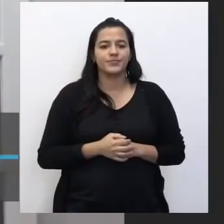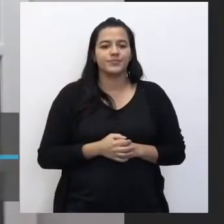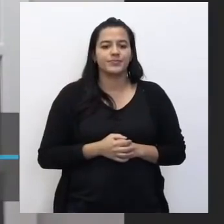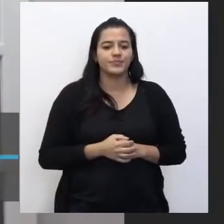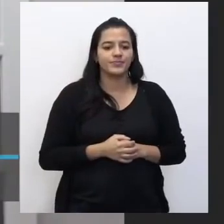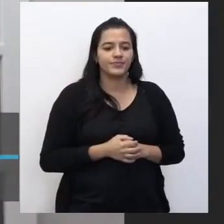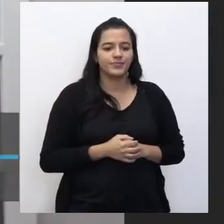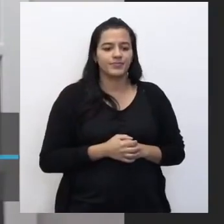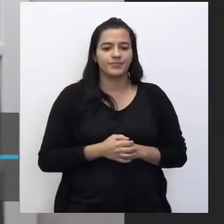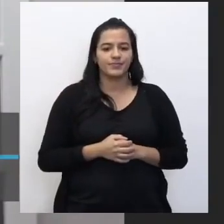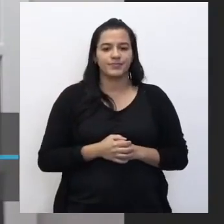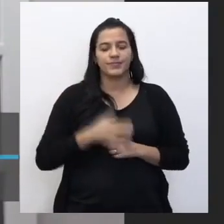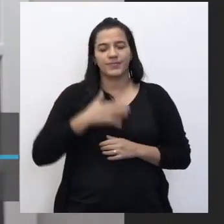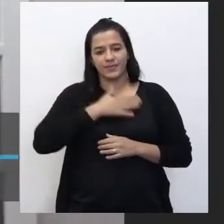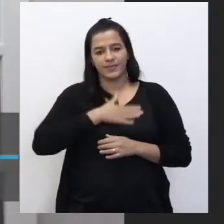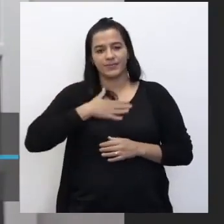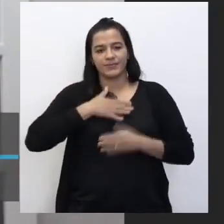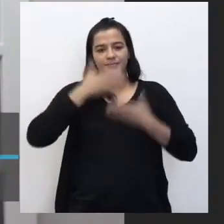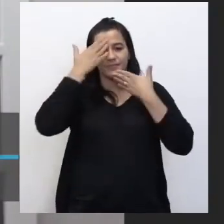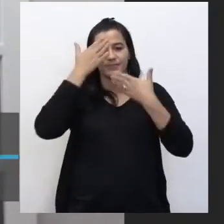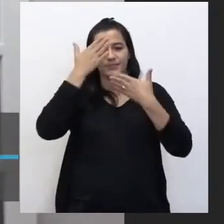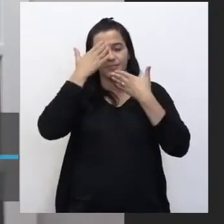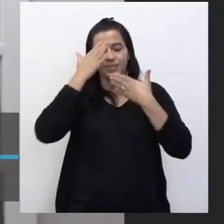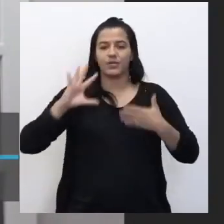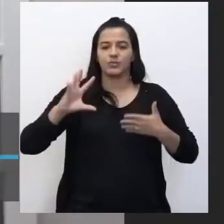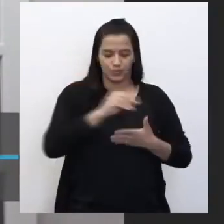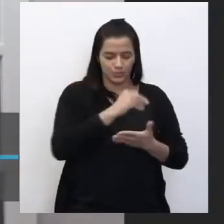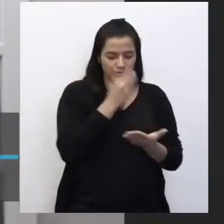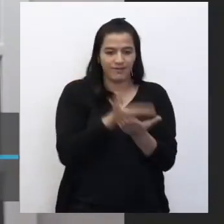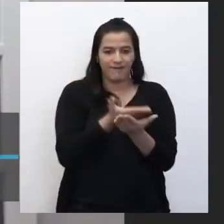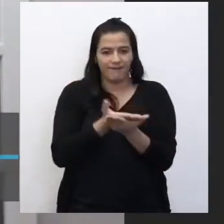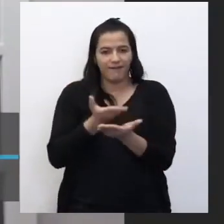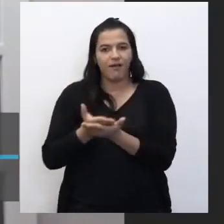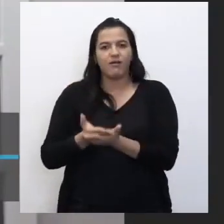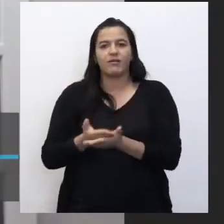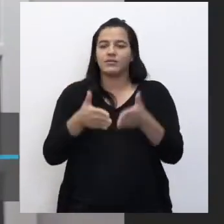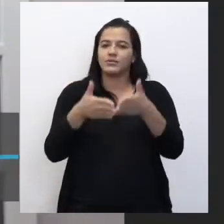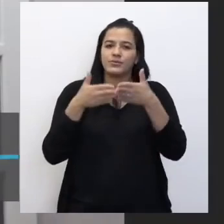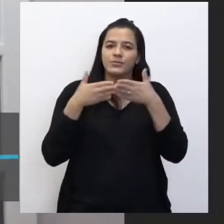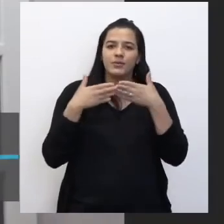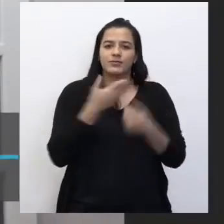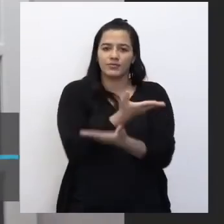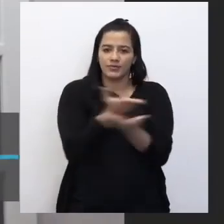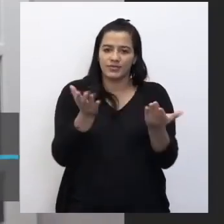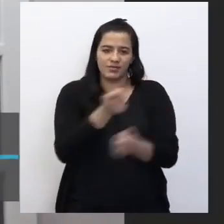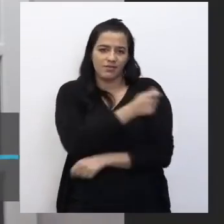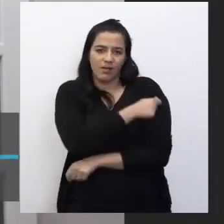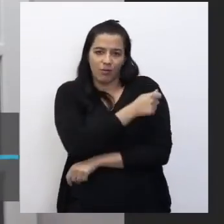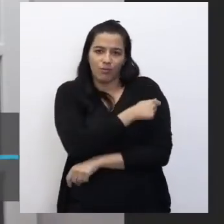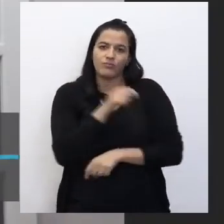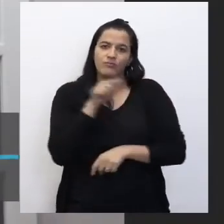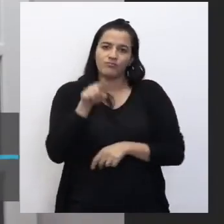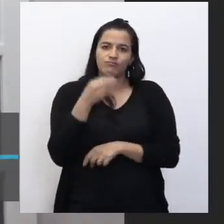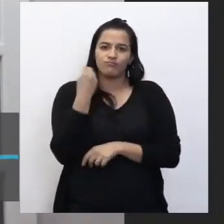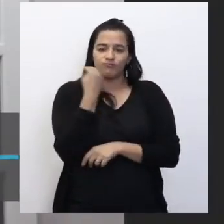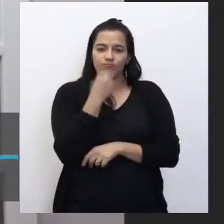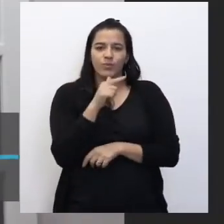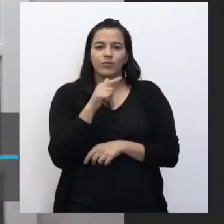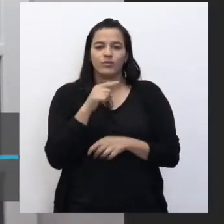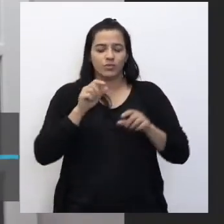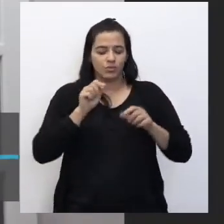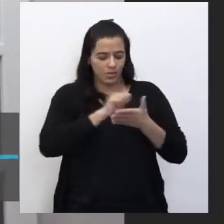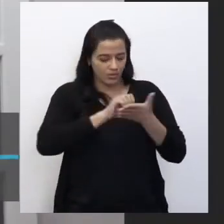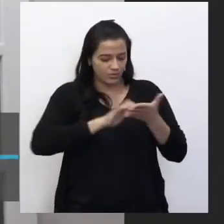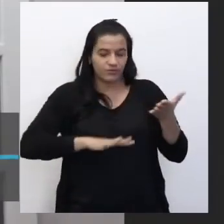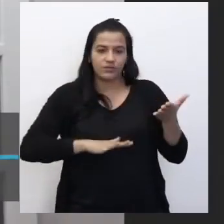Muito obrigado, Fê. Muitos elogios para a sua aula. A gente pede mais uma vez que vocês, alunos, que puderem realizarem as atividades aí que a gente está